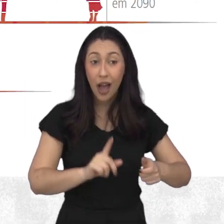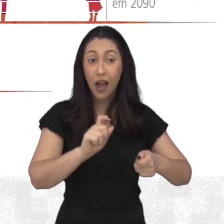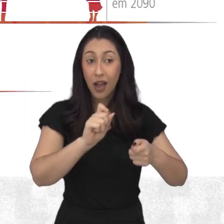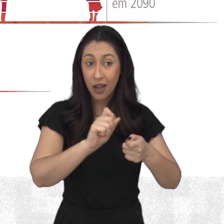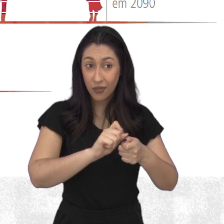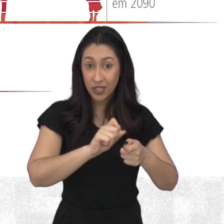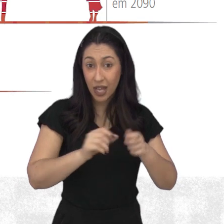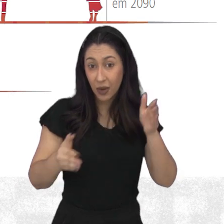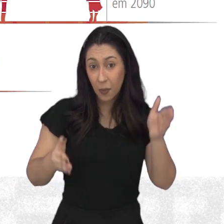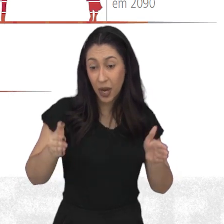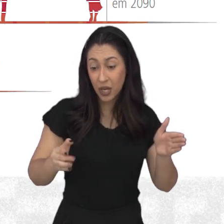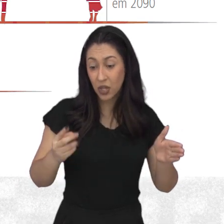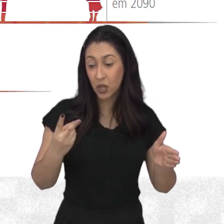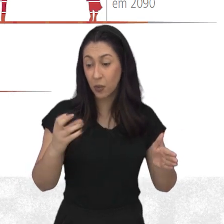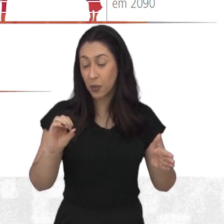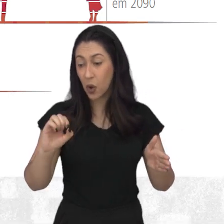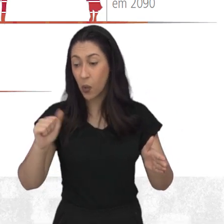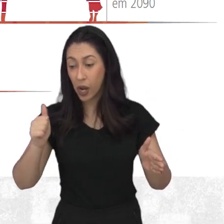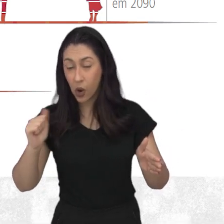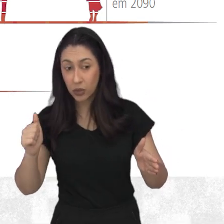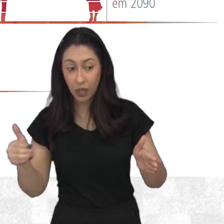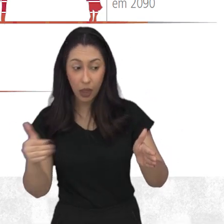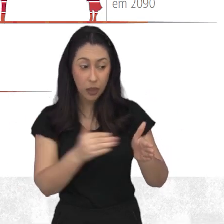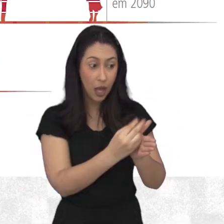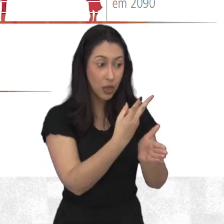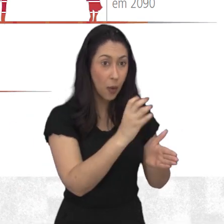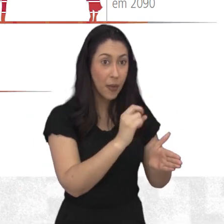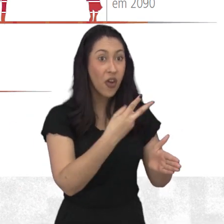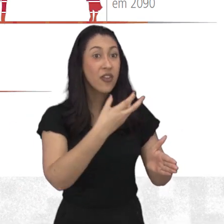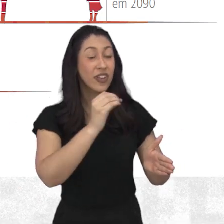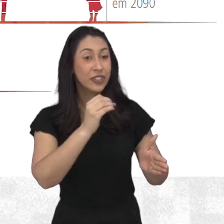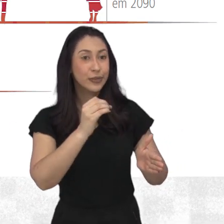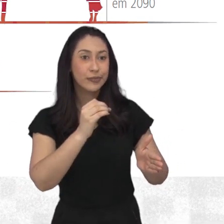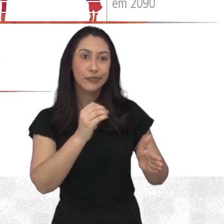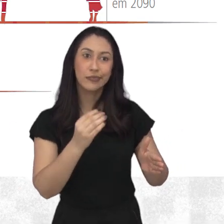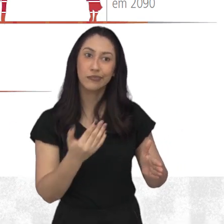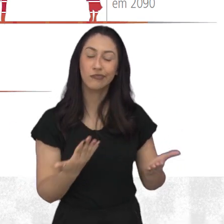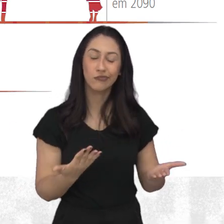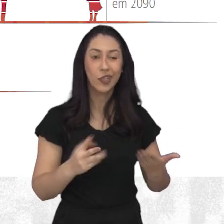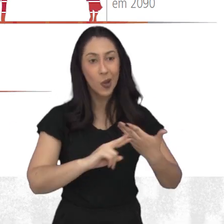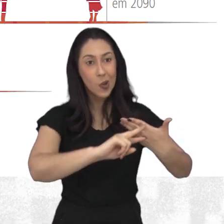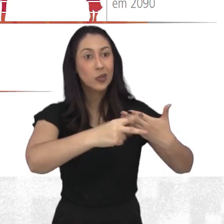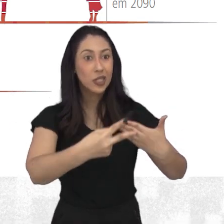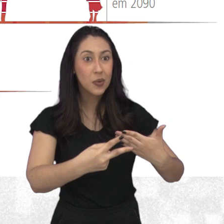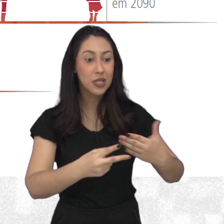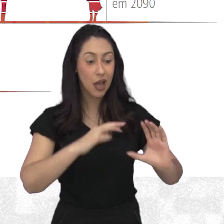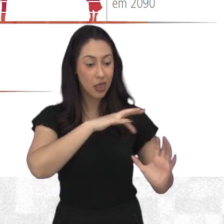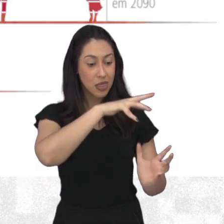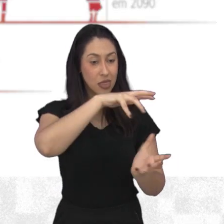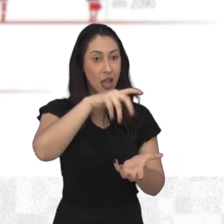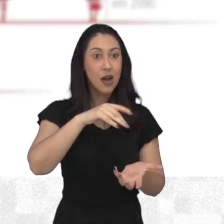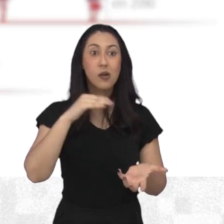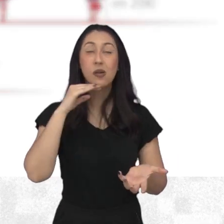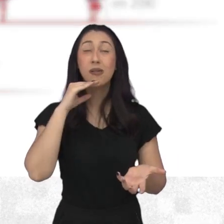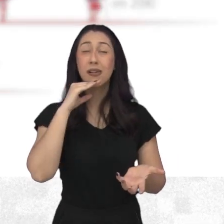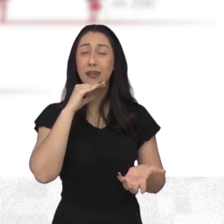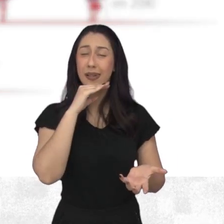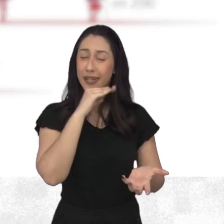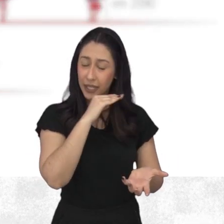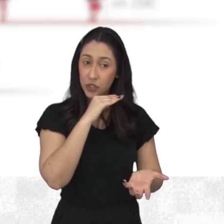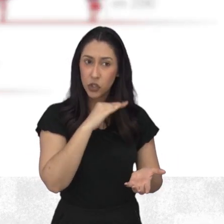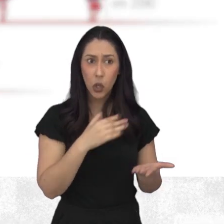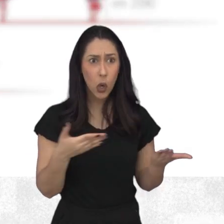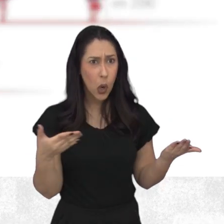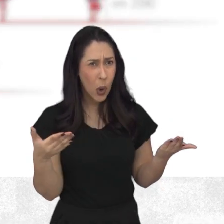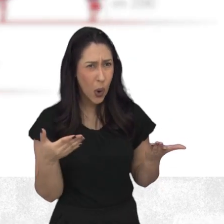2011 e 2020 um aumento significativo da temperatura da superfície da Terra.